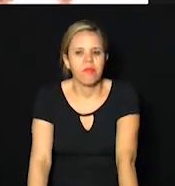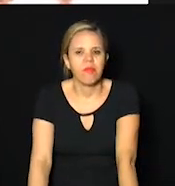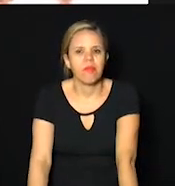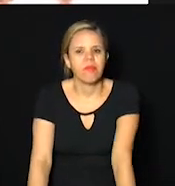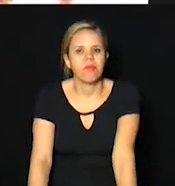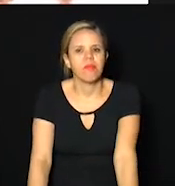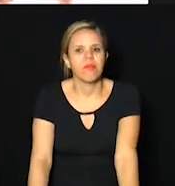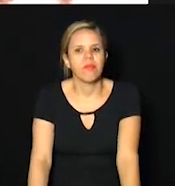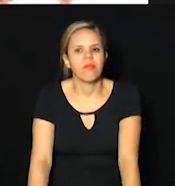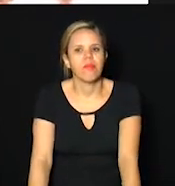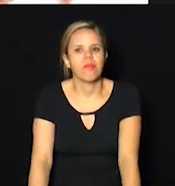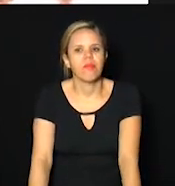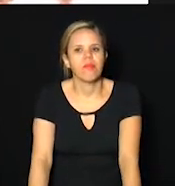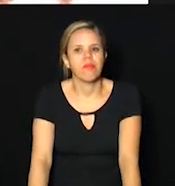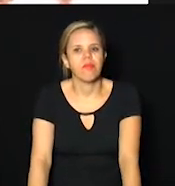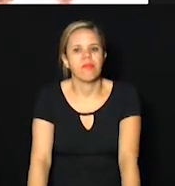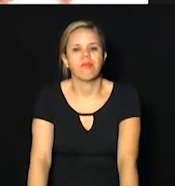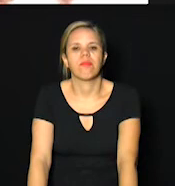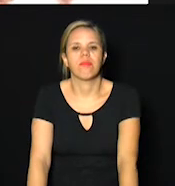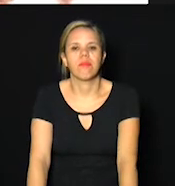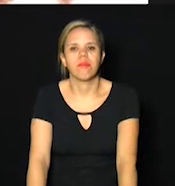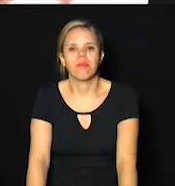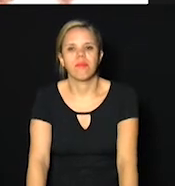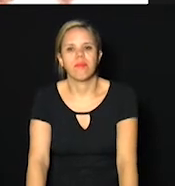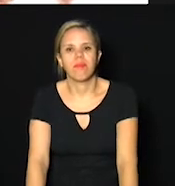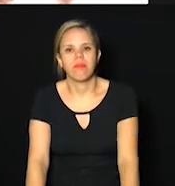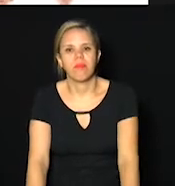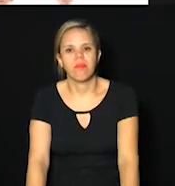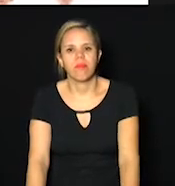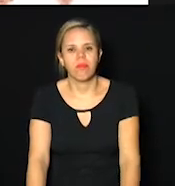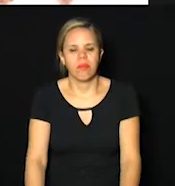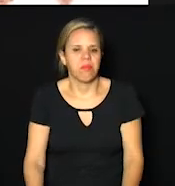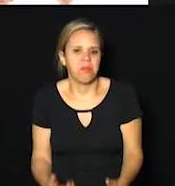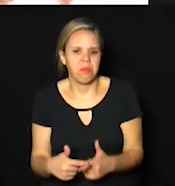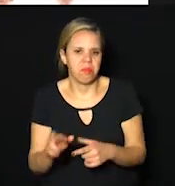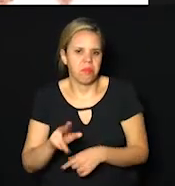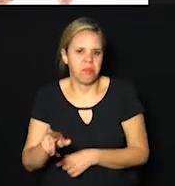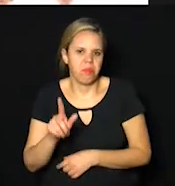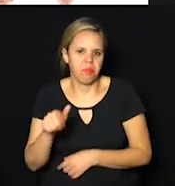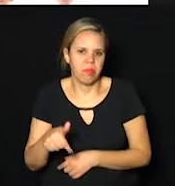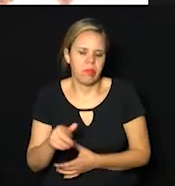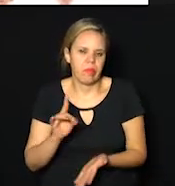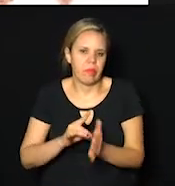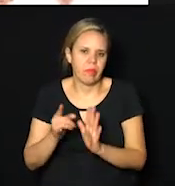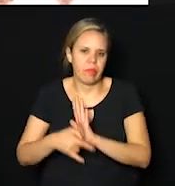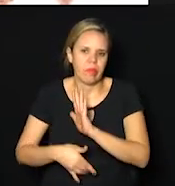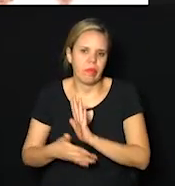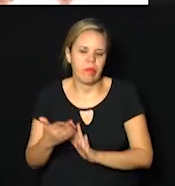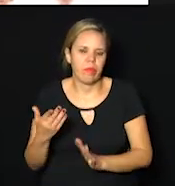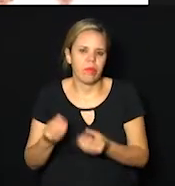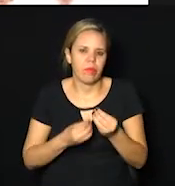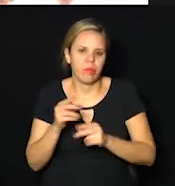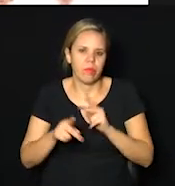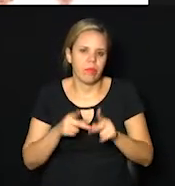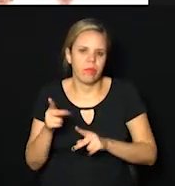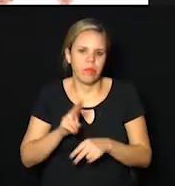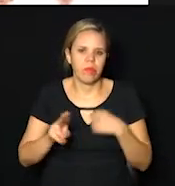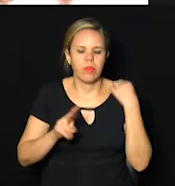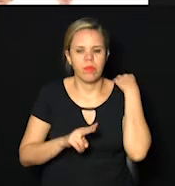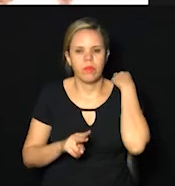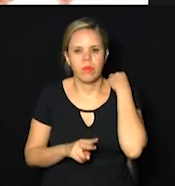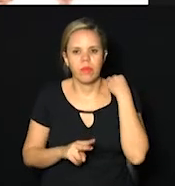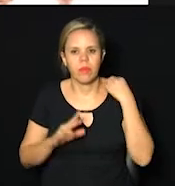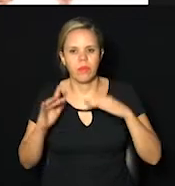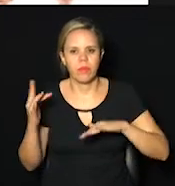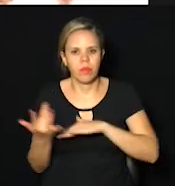Tá? Então, assim, esse não é o problema não é o oficial, o problema é como as pessoas estão utilizando as